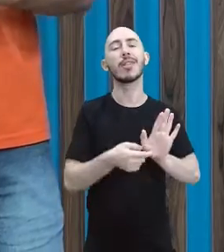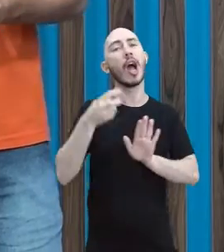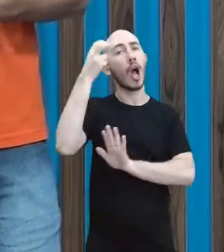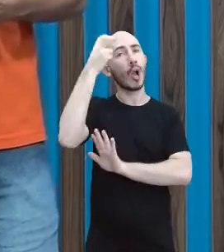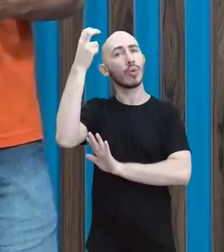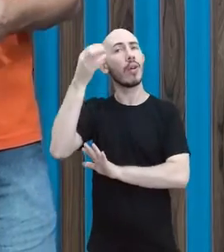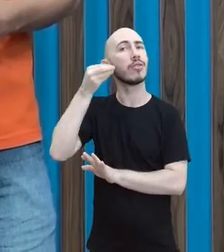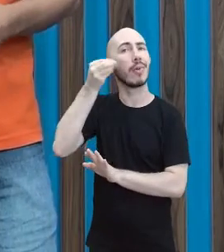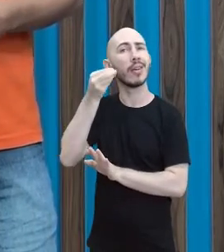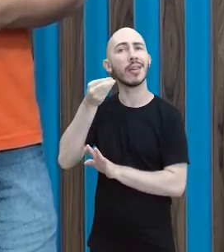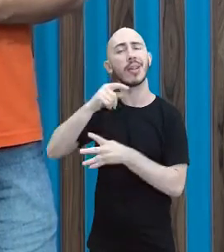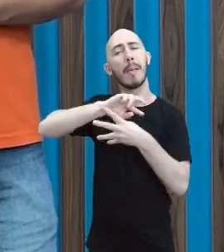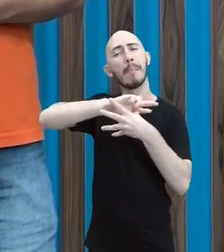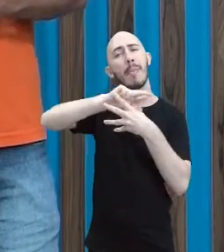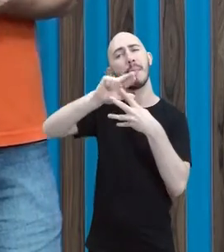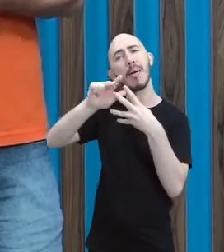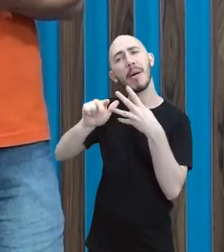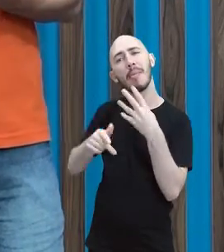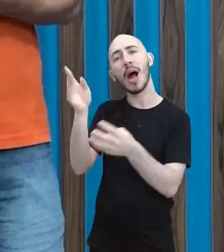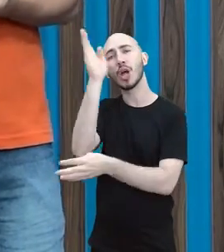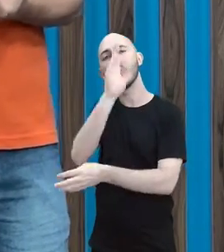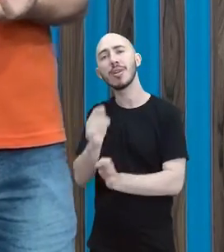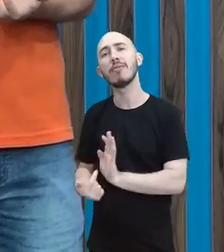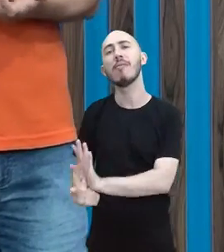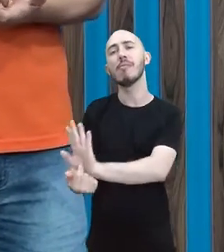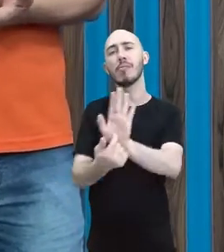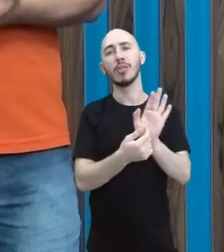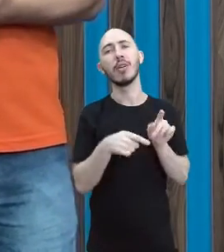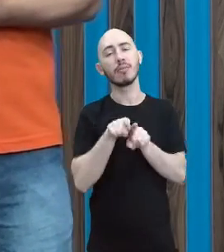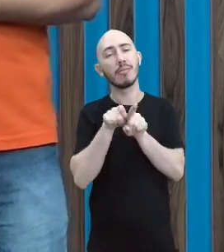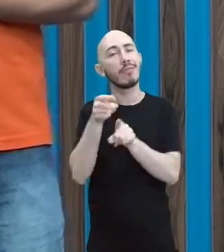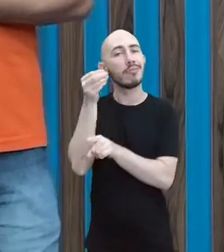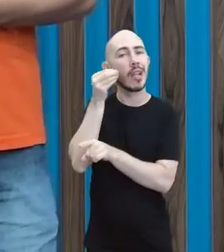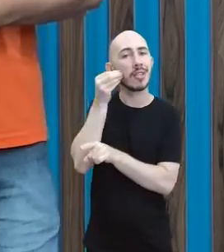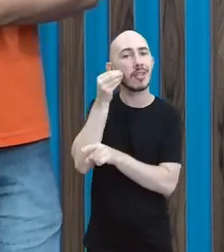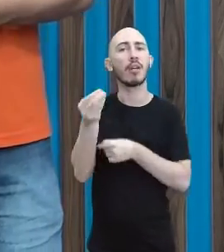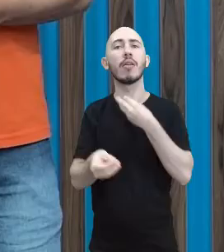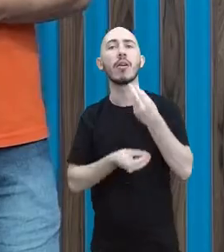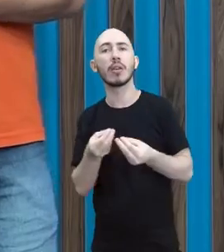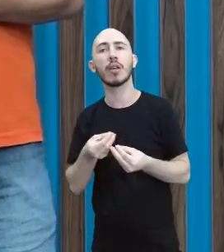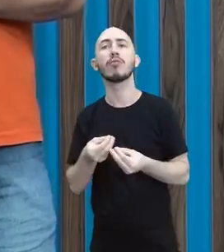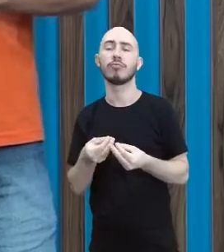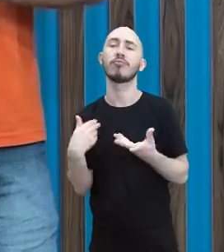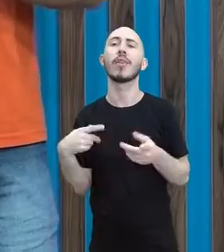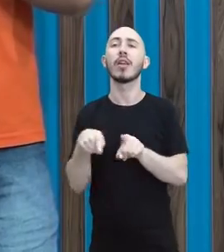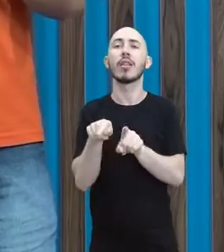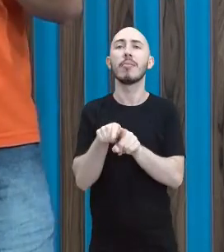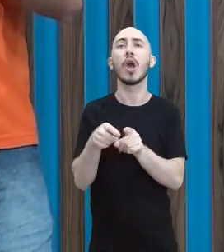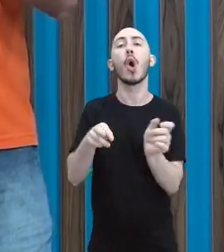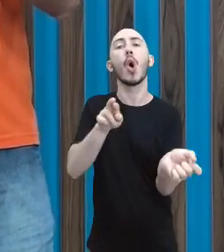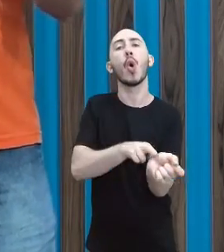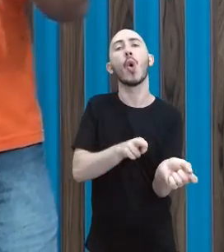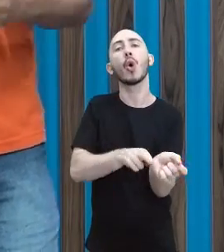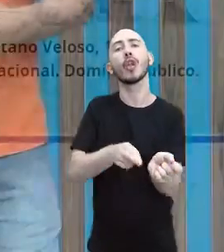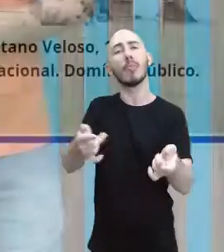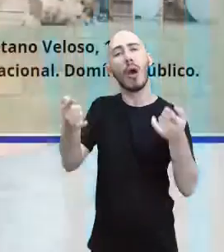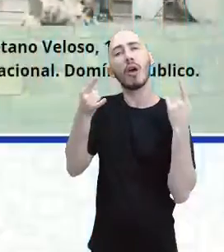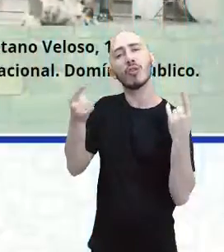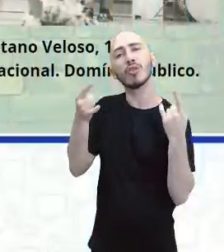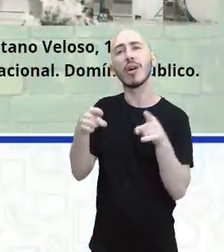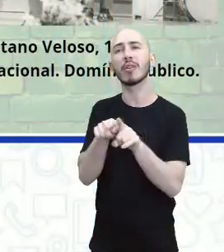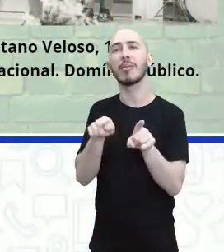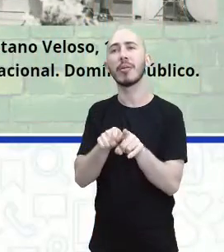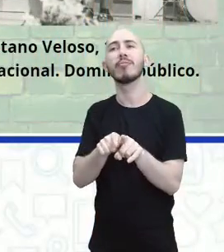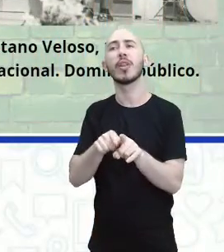né, do Brasil, ao mesmo tempo que fazia experimentos com o rock, com a psicodelia, o